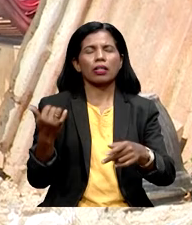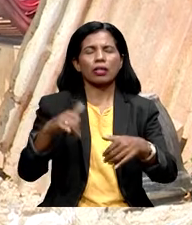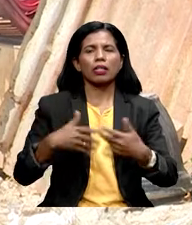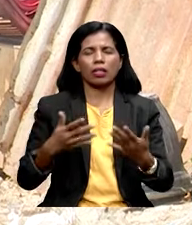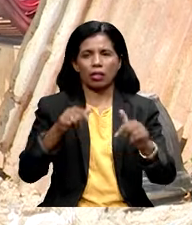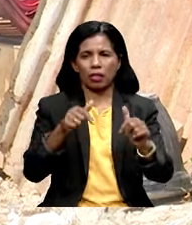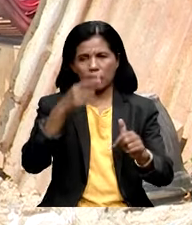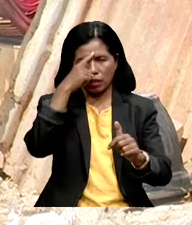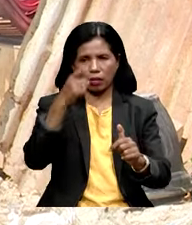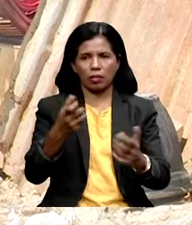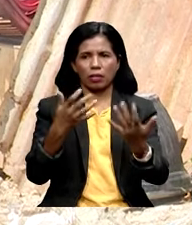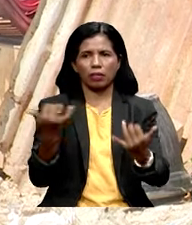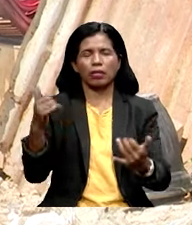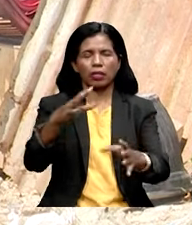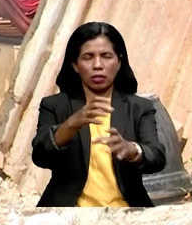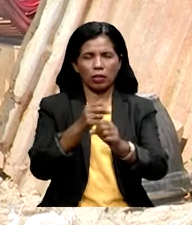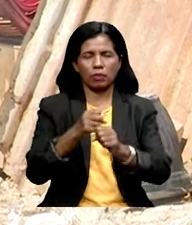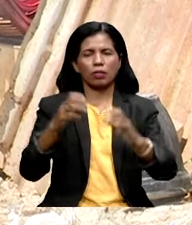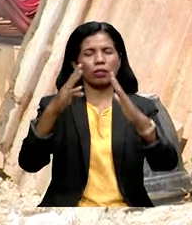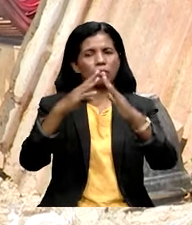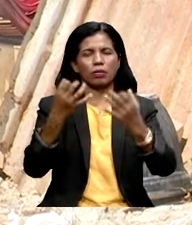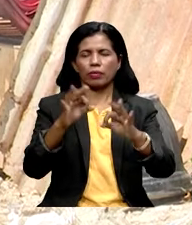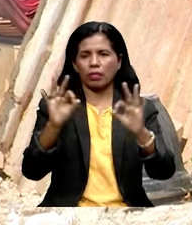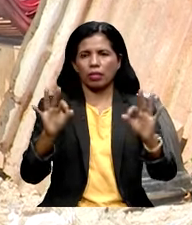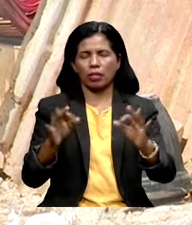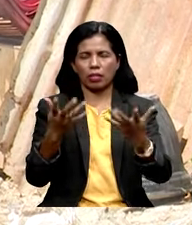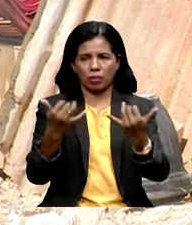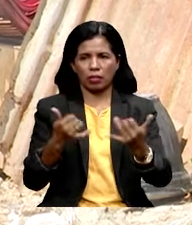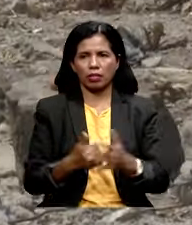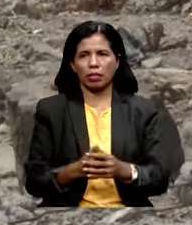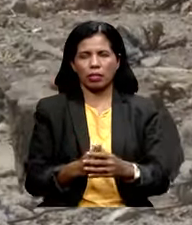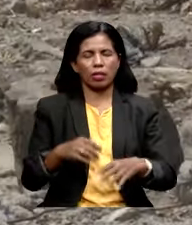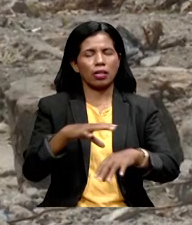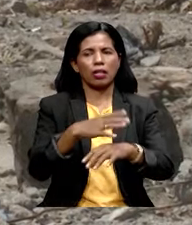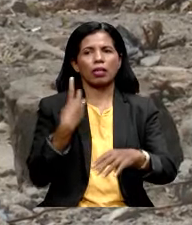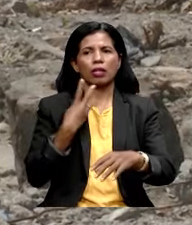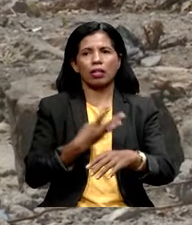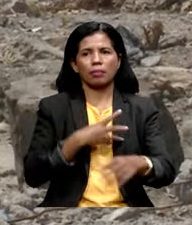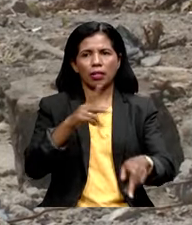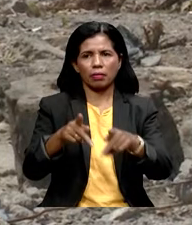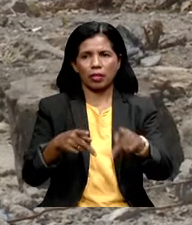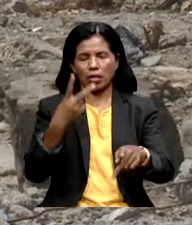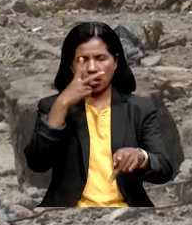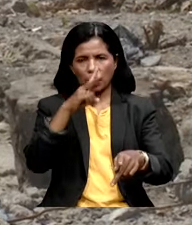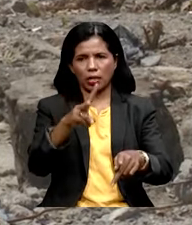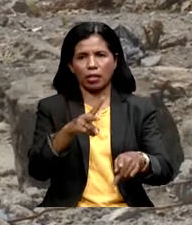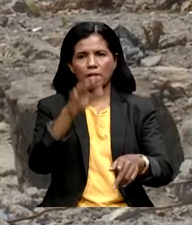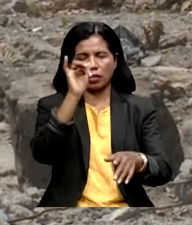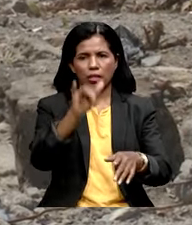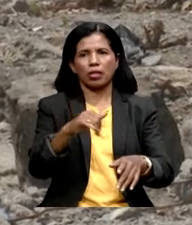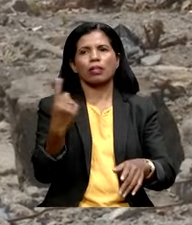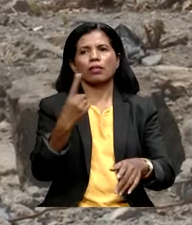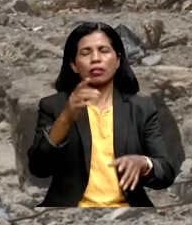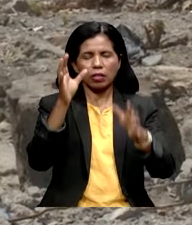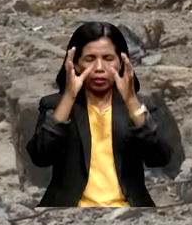também. Agora ser sob o dia, agora rai molik de tansne, a minha comunidade Irene, a minha ela ainda faz ainda